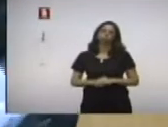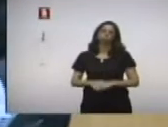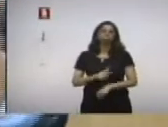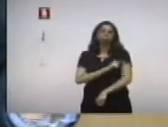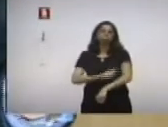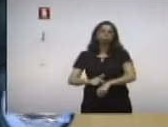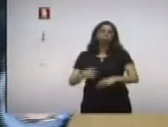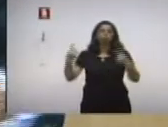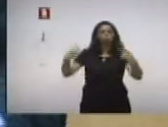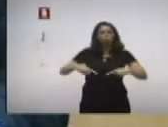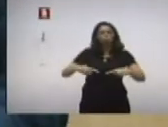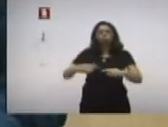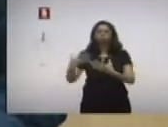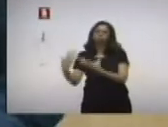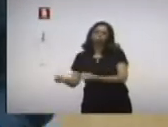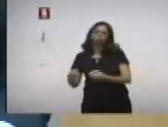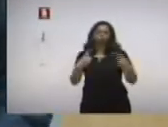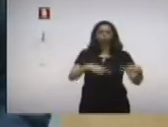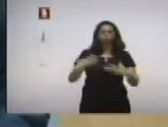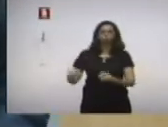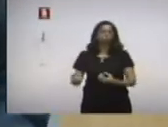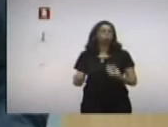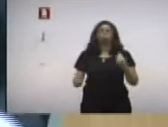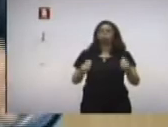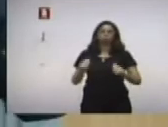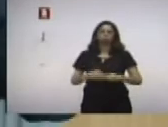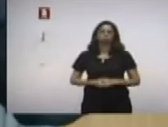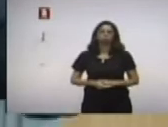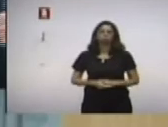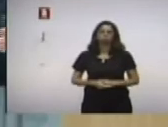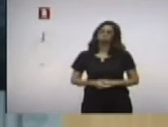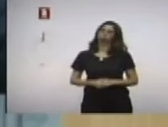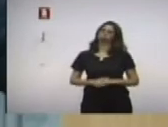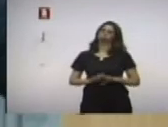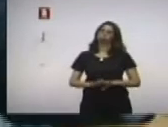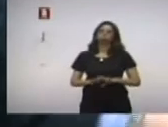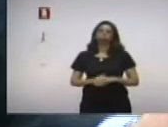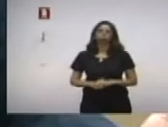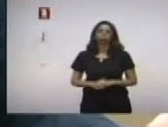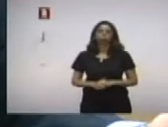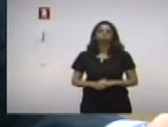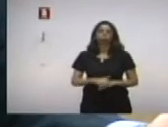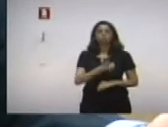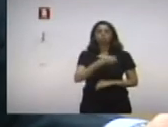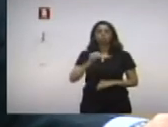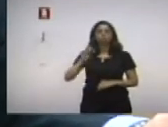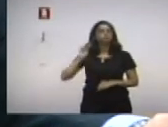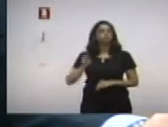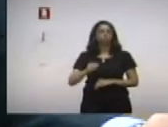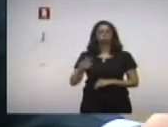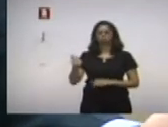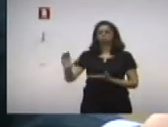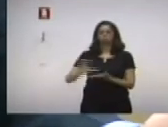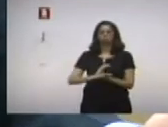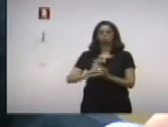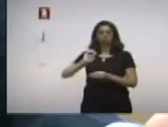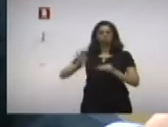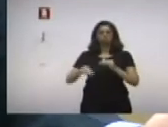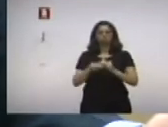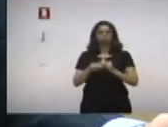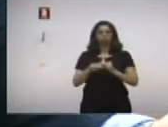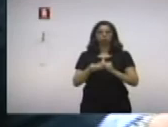você conta por favor conta por favor eu não entendo esse funcionamento eu sou diferente você é contra mais mexe mais de 100 milhões no orçamento